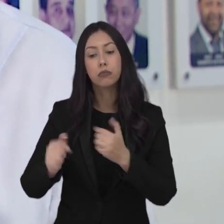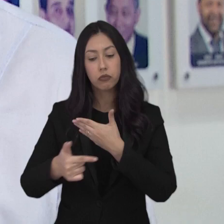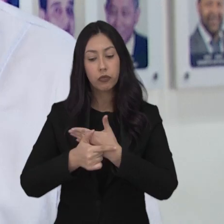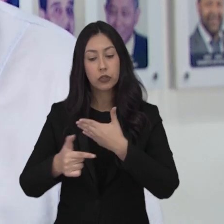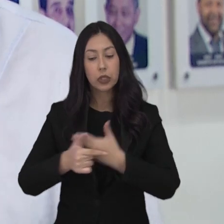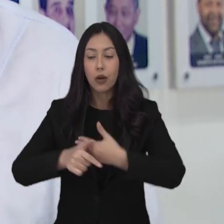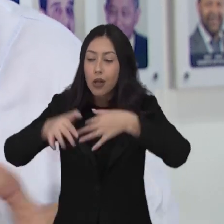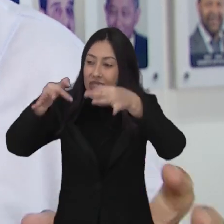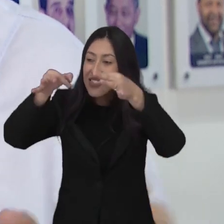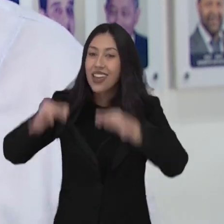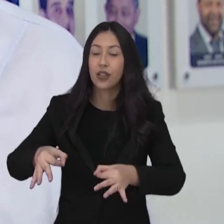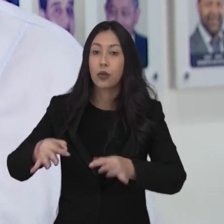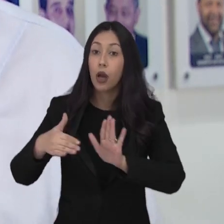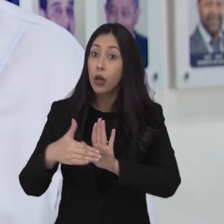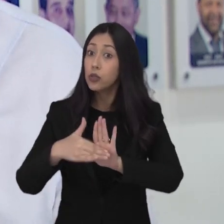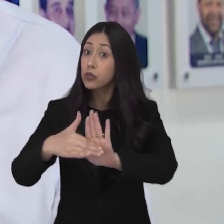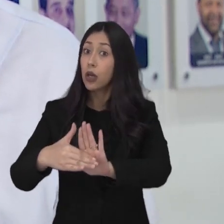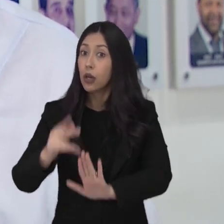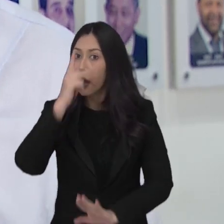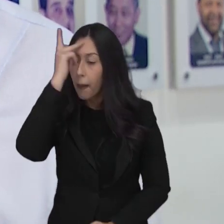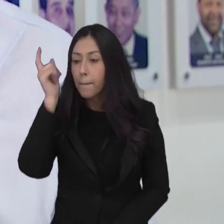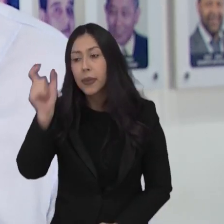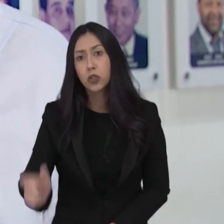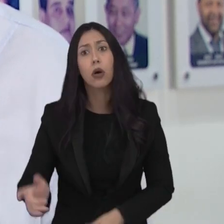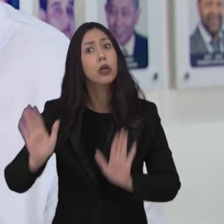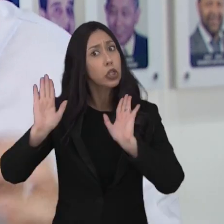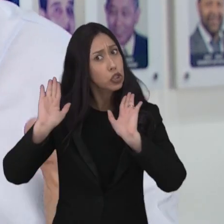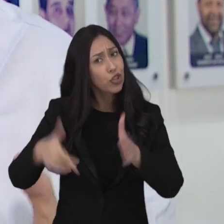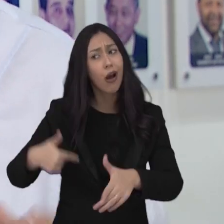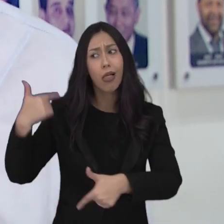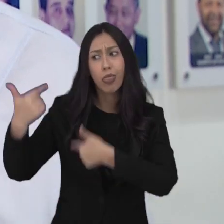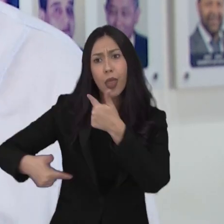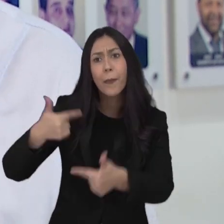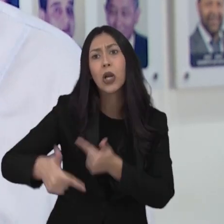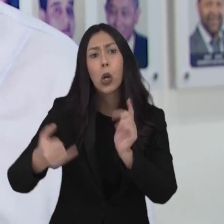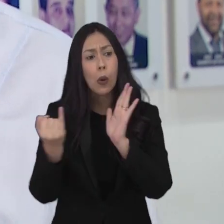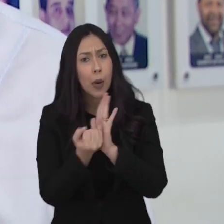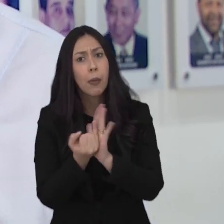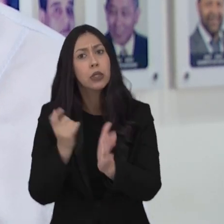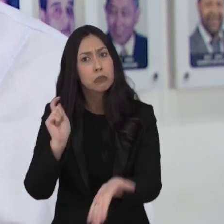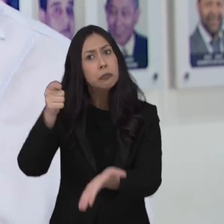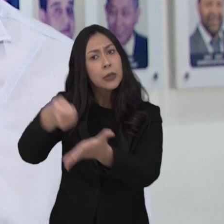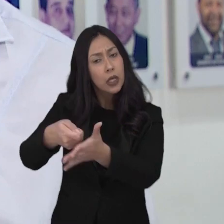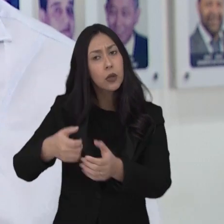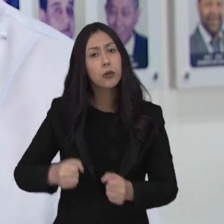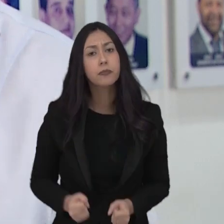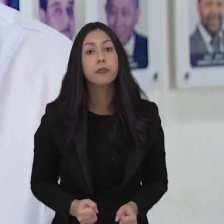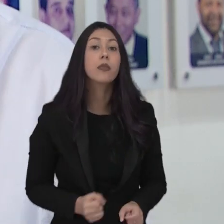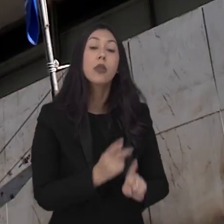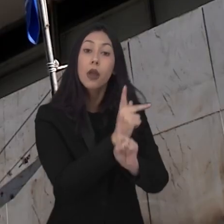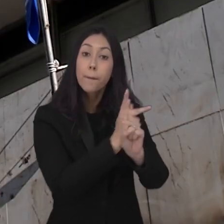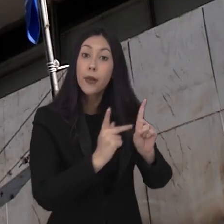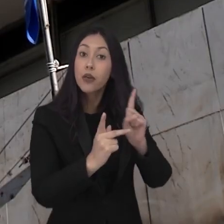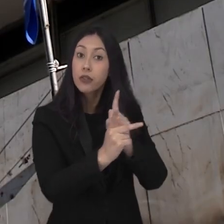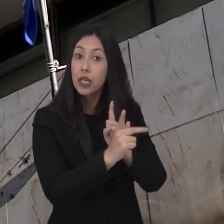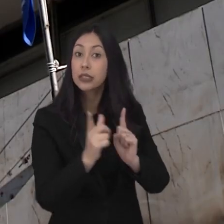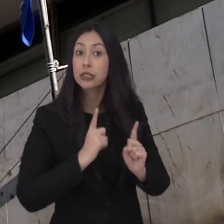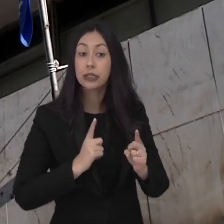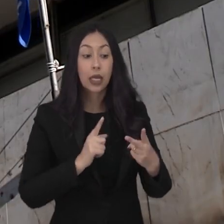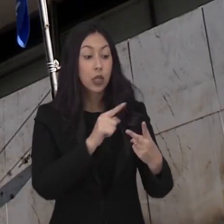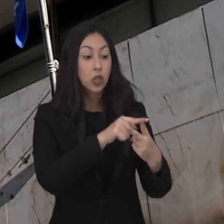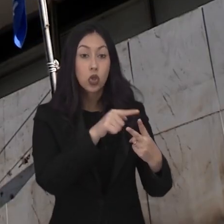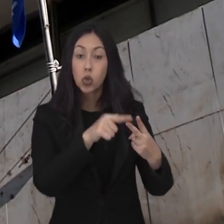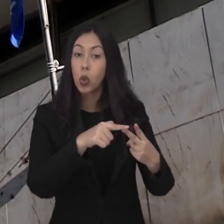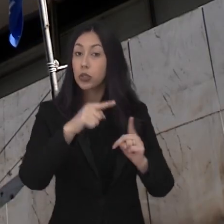possa cumprir o seu compromisso, que é ajudar a pessoa que já fez muito pela cidade, pelo estado e pelo país. A